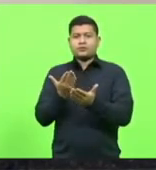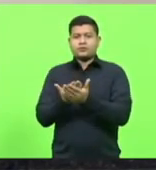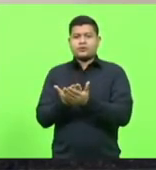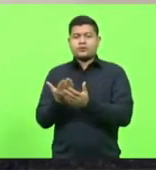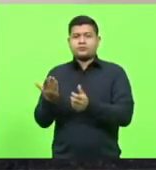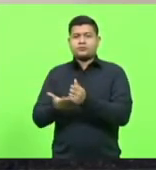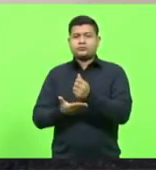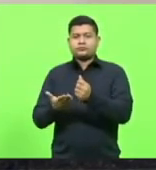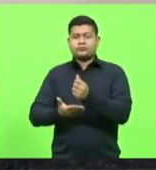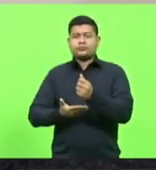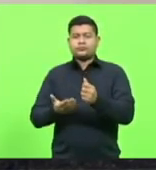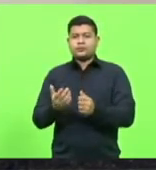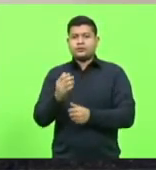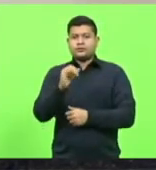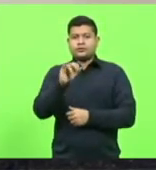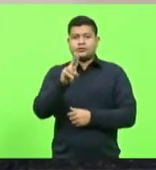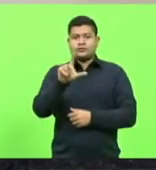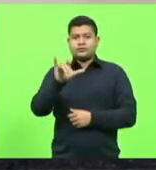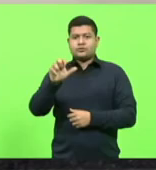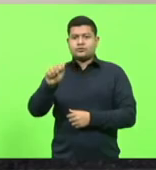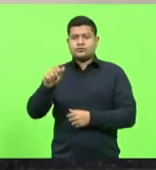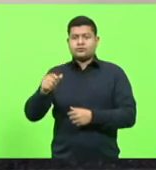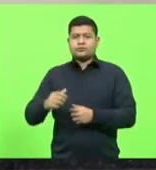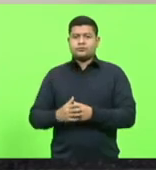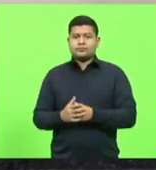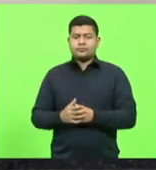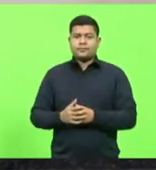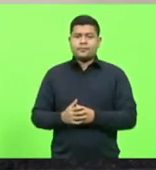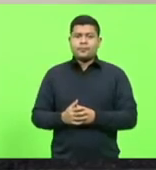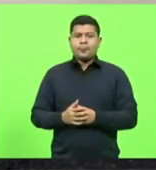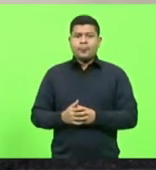Júlia Lopes de Almeida. Em discussão.